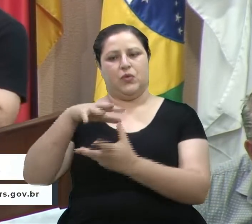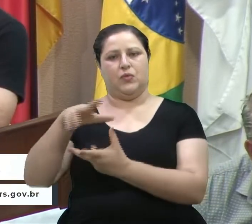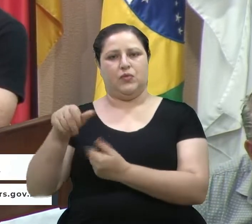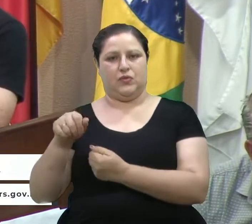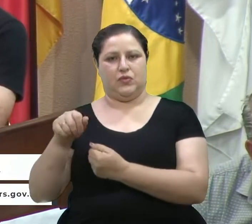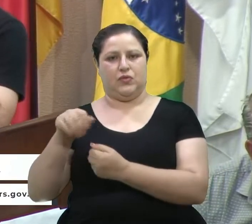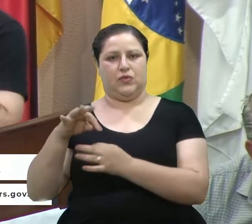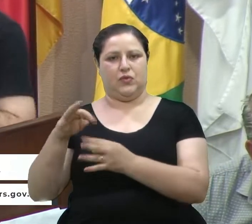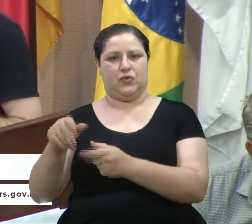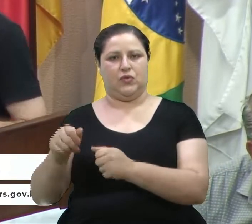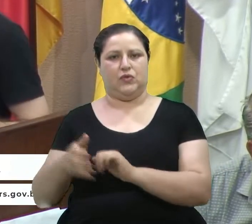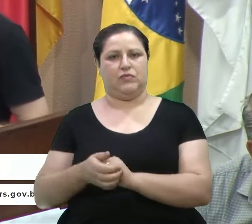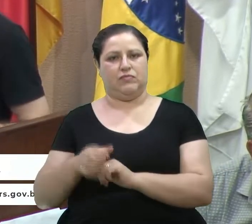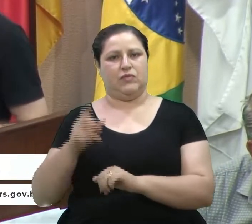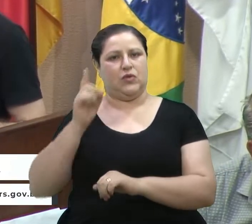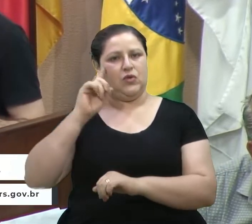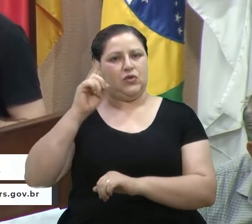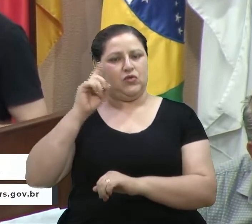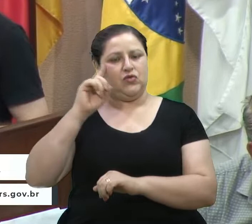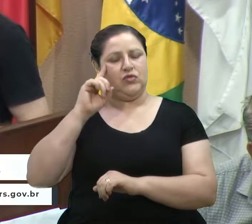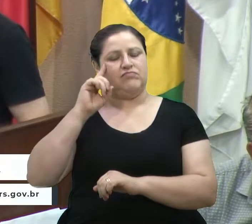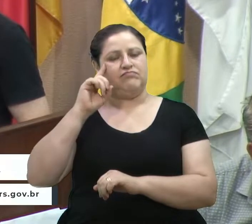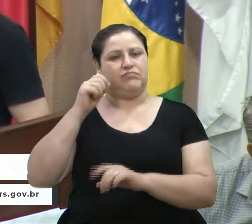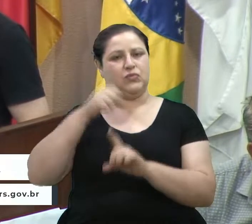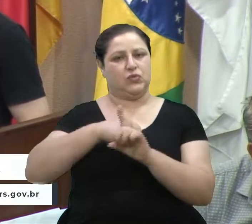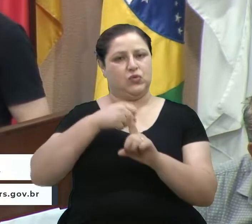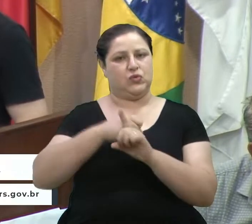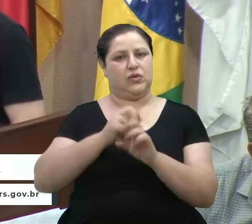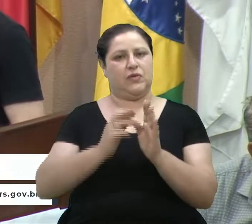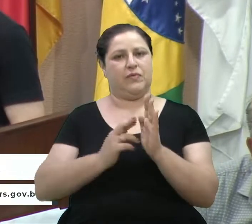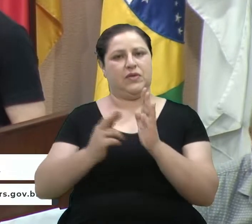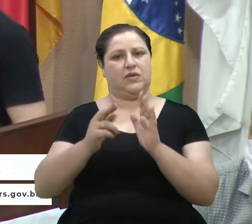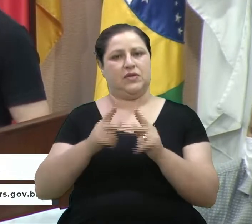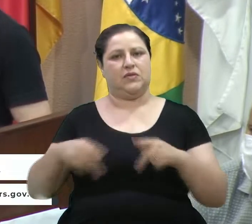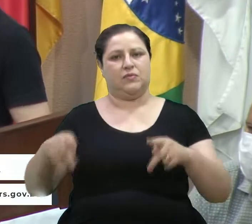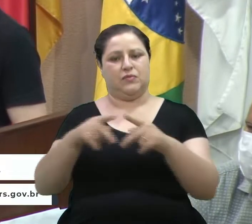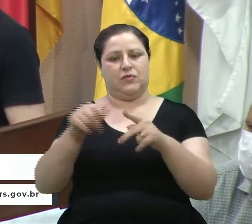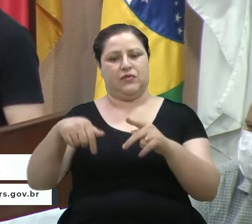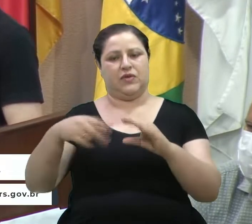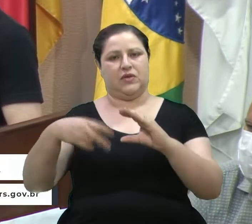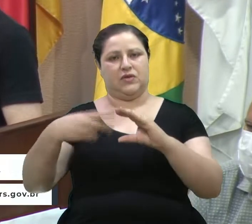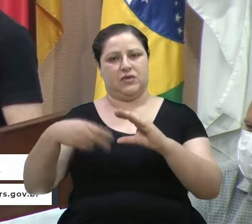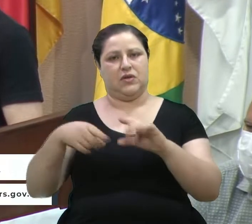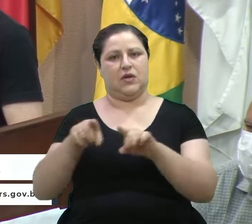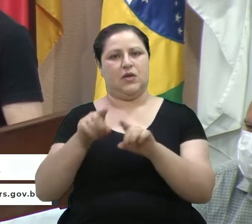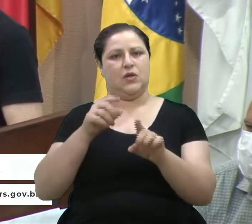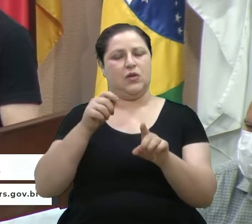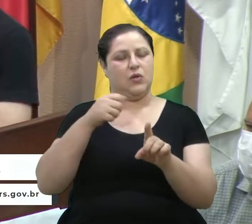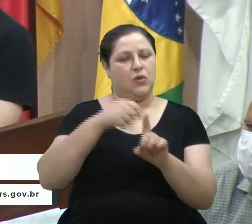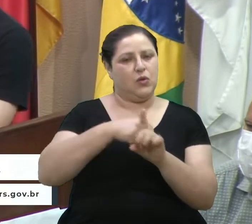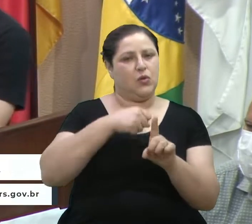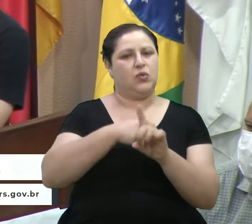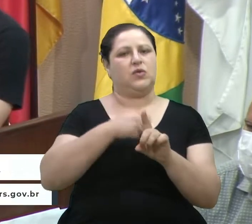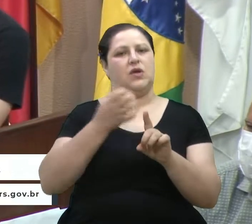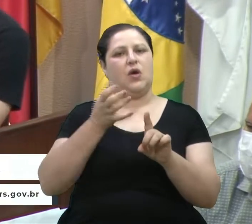lutando diariamente, representando o povo aqui na casa, e lutando contra o avanço da esquerda. Tá?